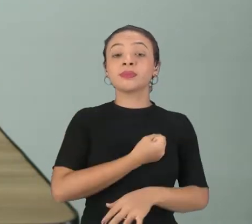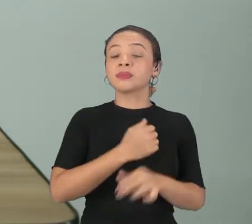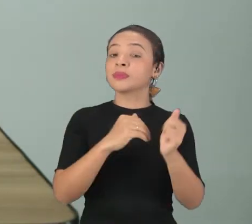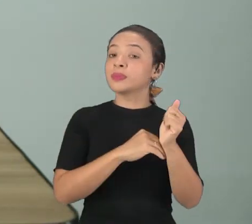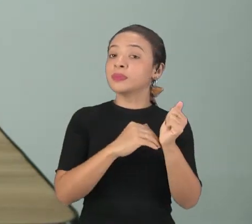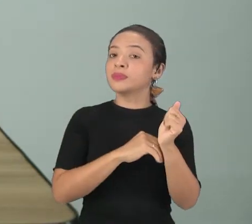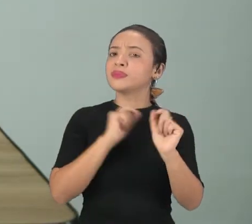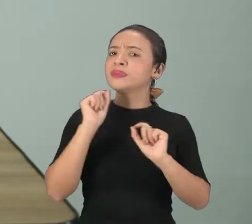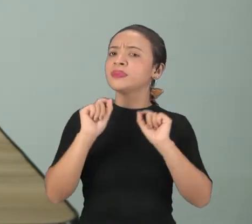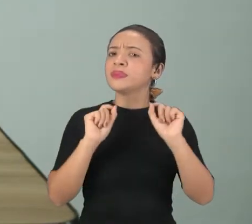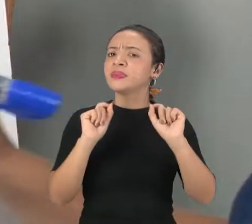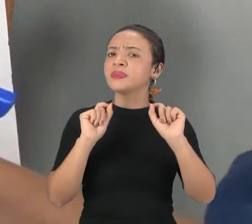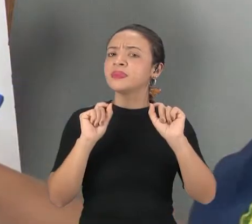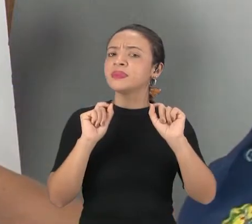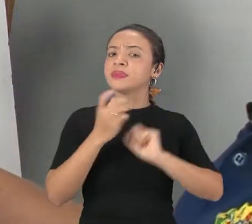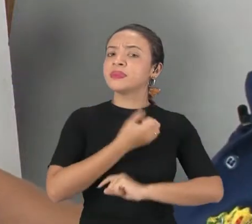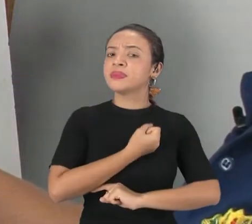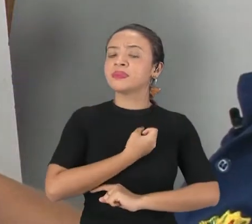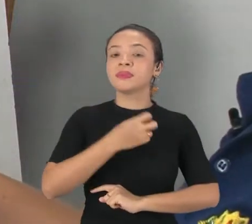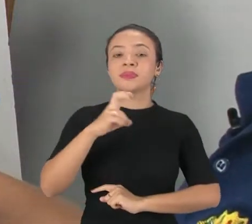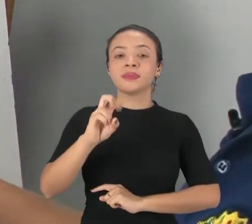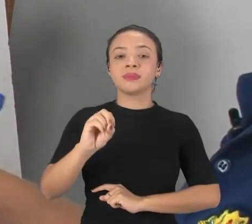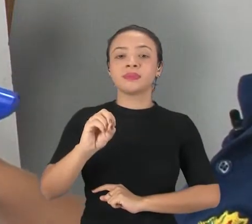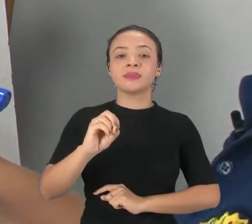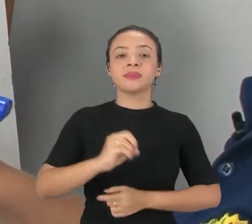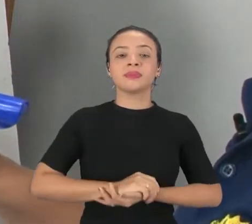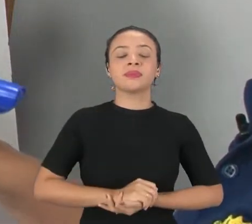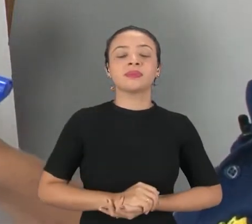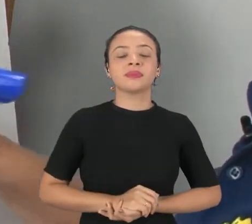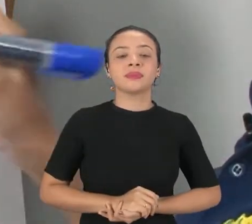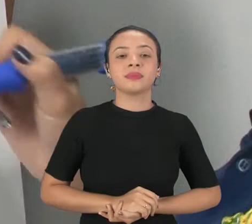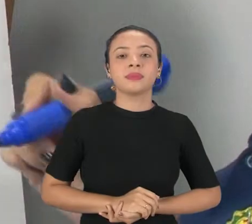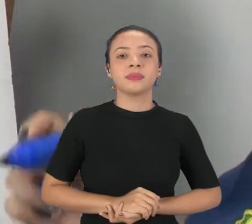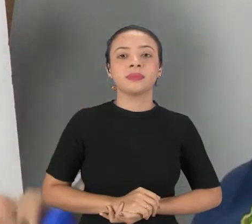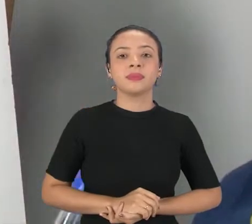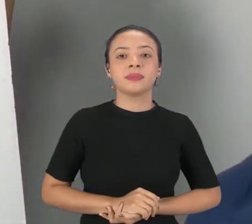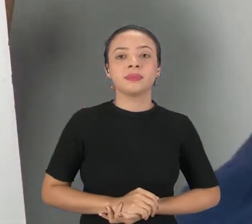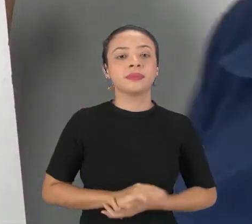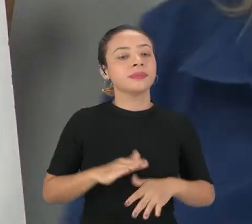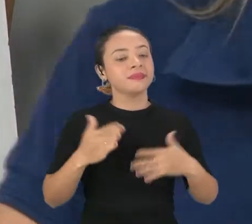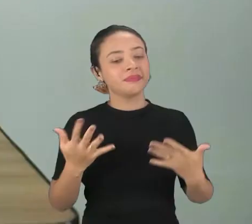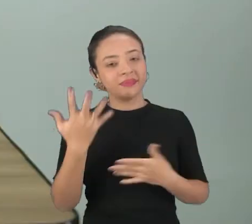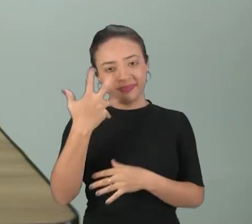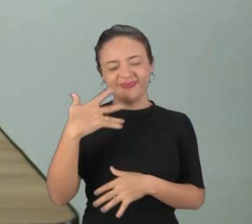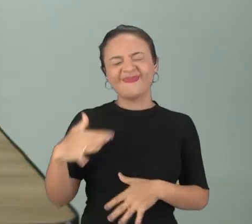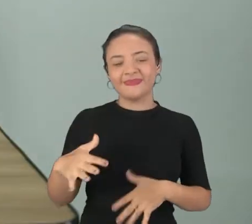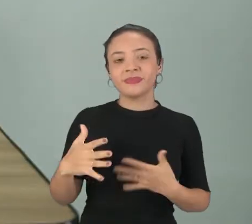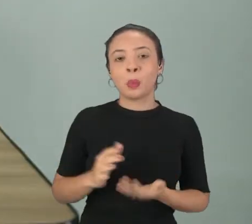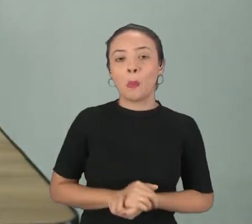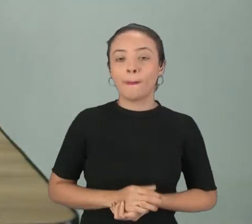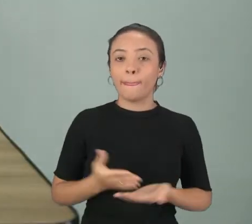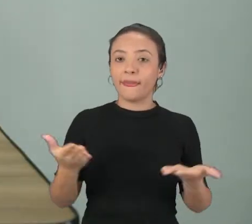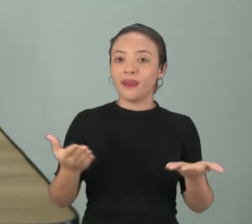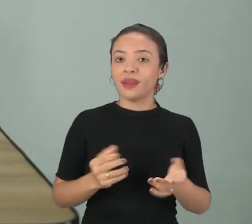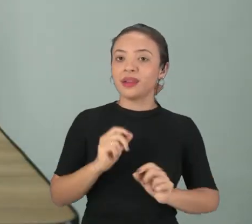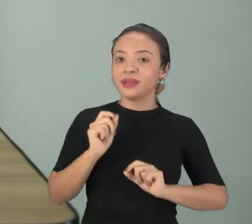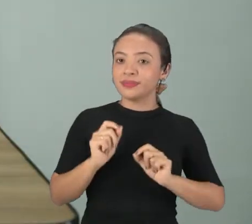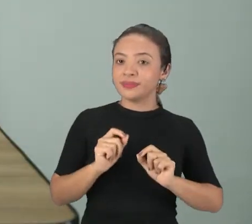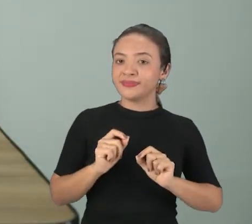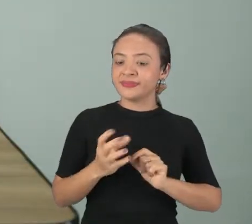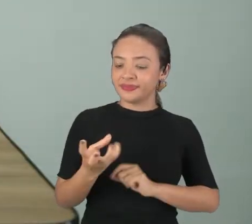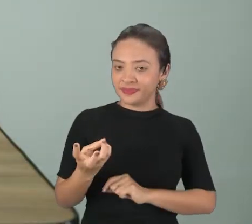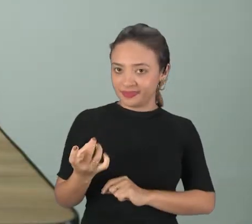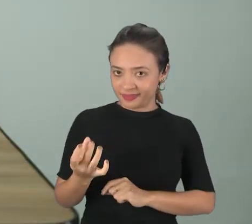último número que estava coberto era o 50 Eu estou bem crianças vamos realizar